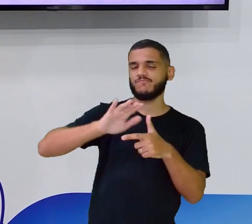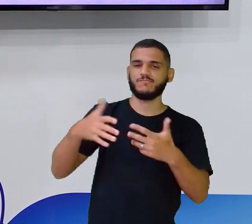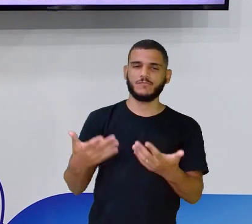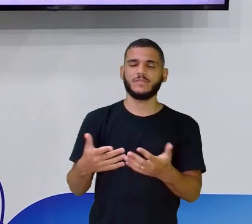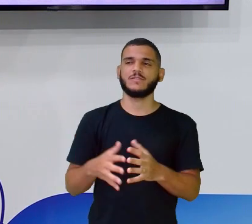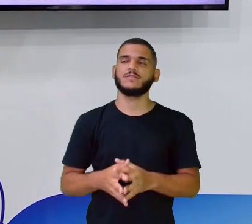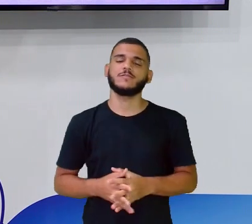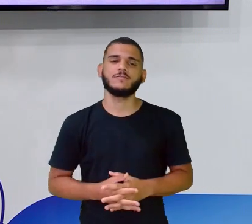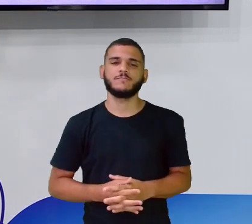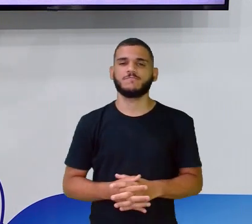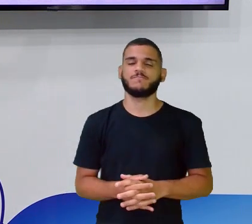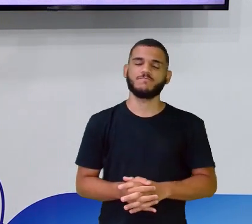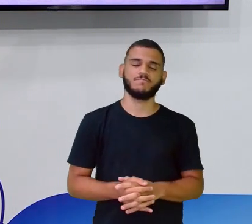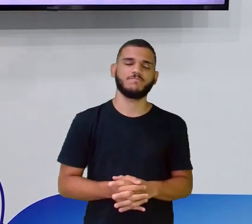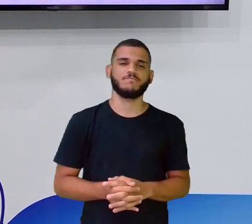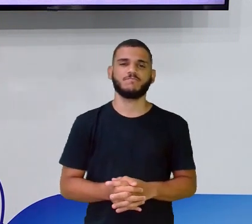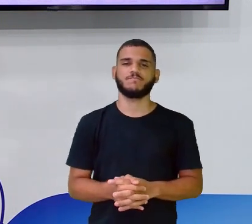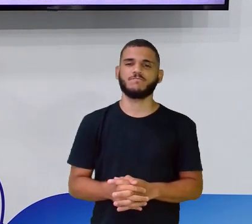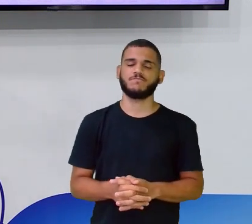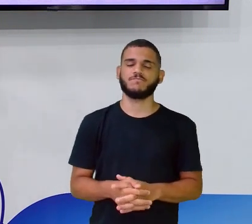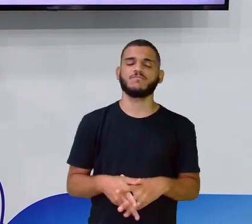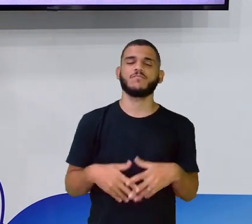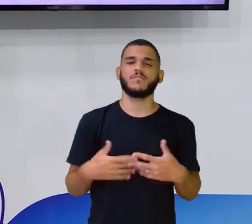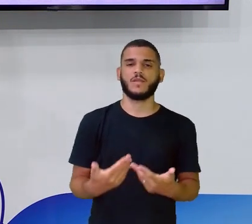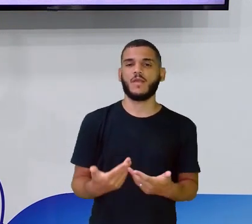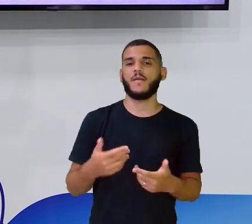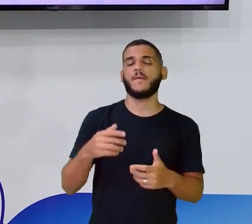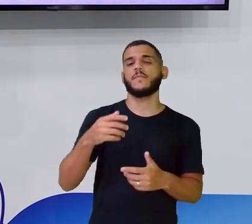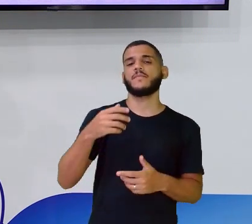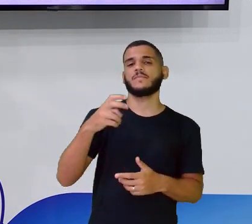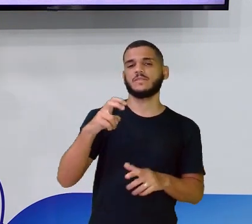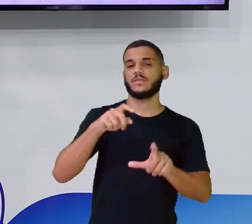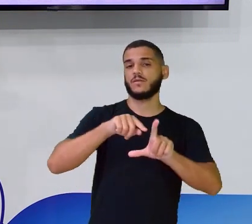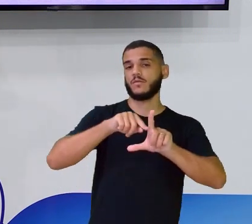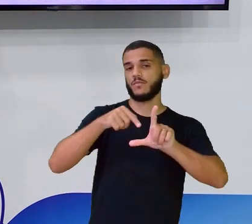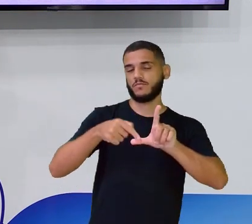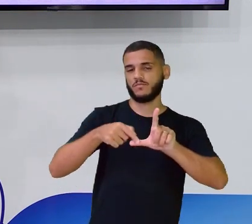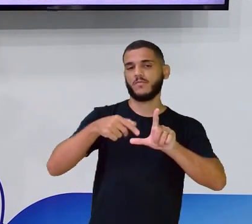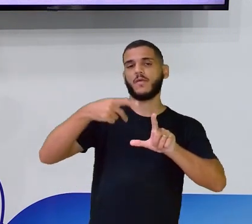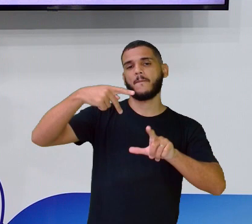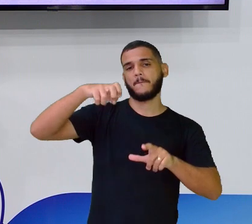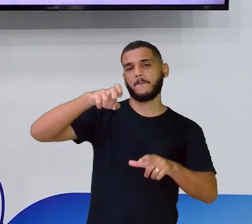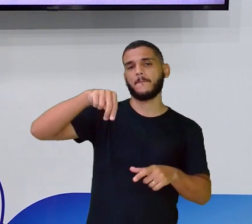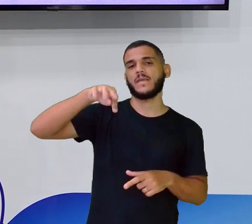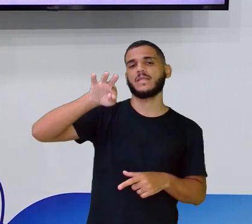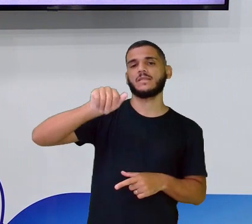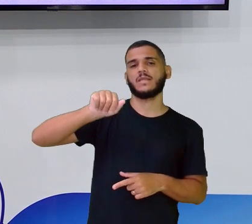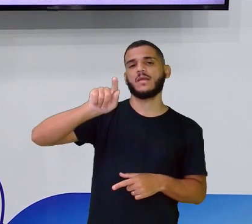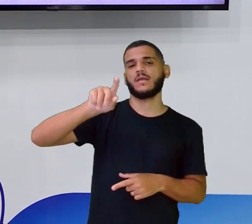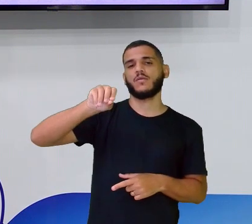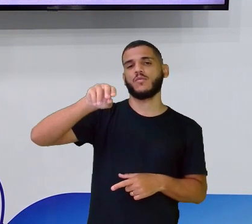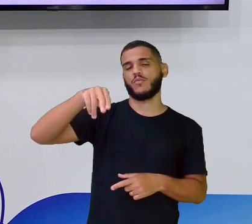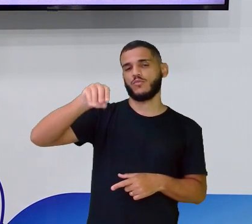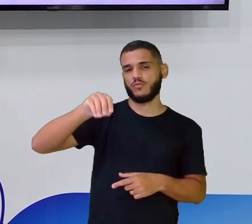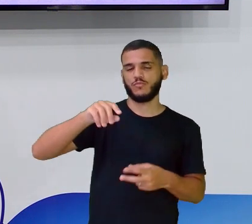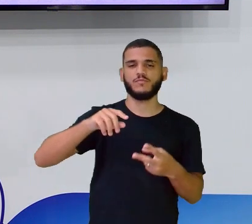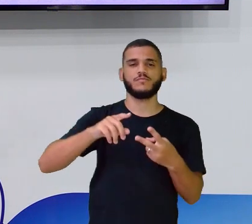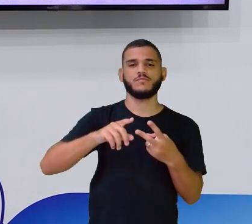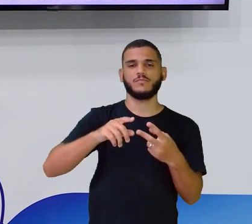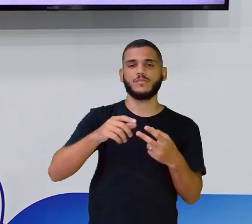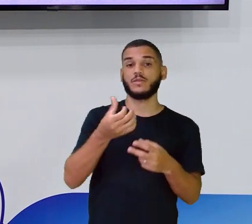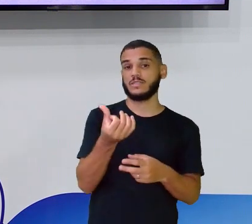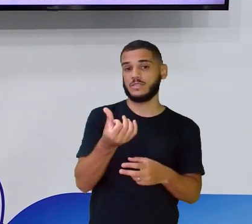com 8 lados. Pentágono com 5, hexágono com 6, octógono com 8,